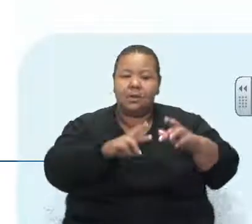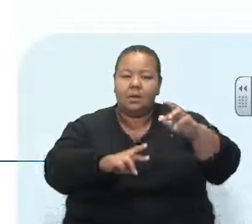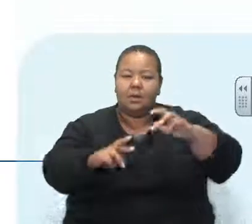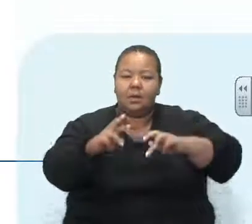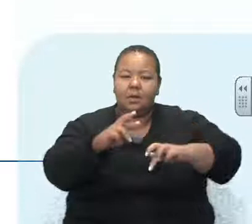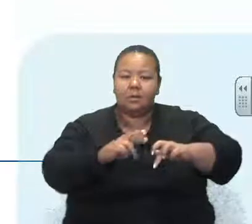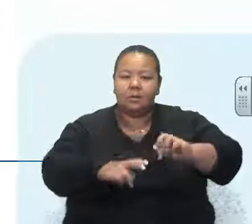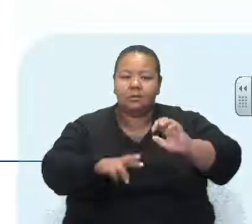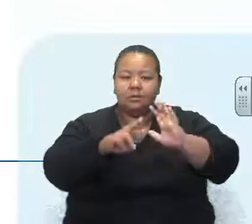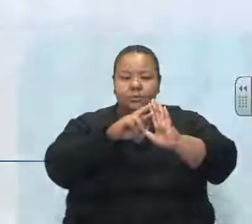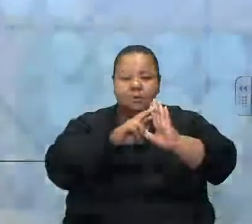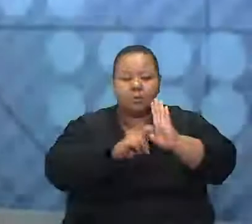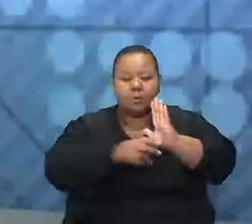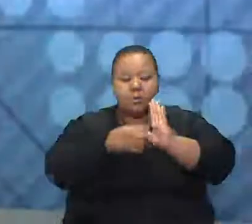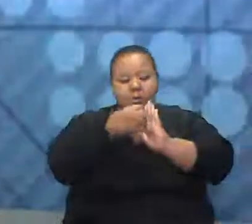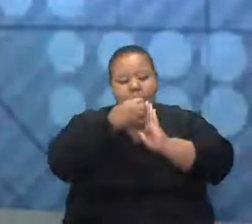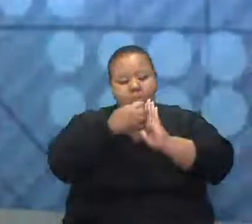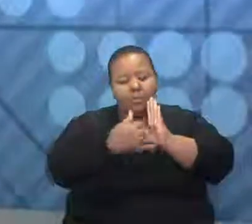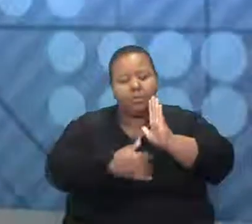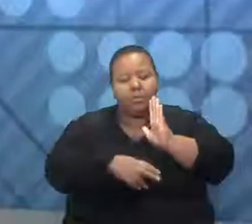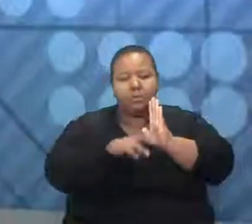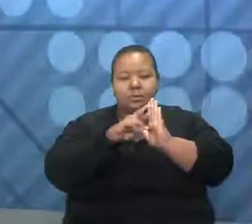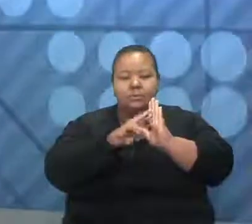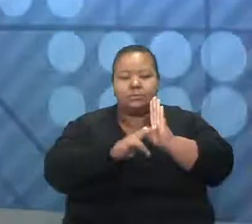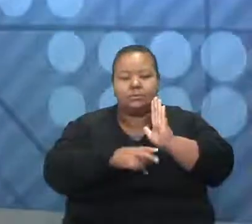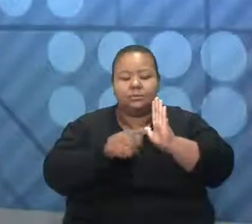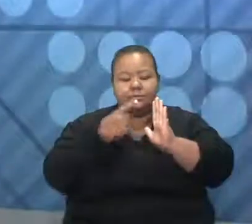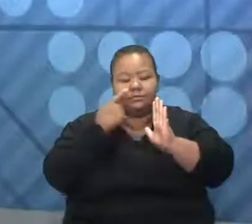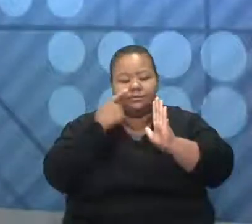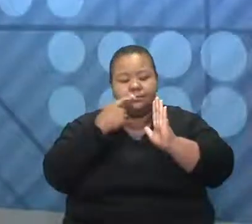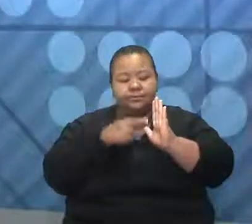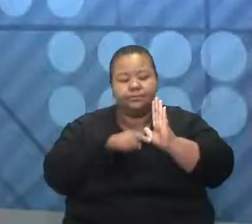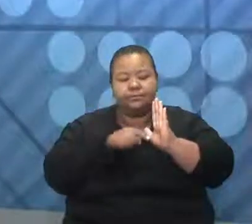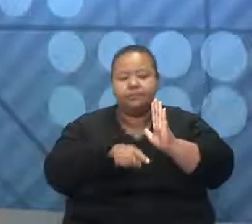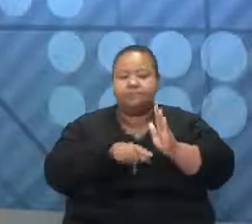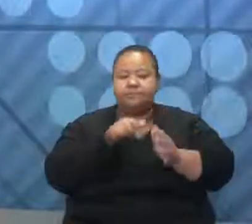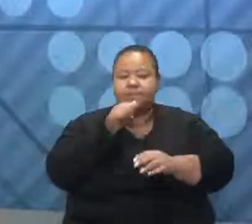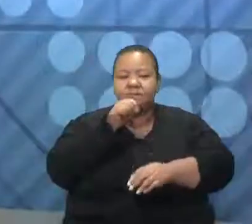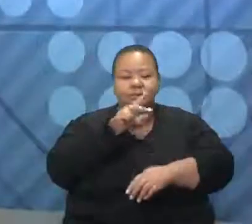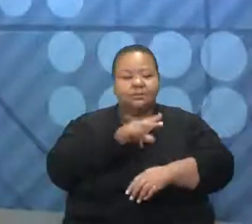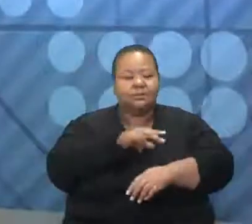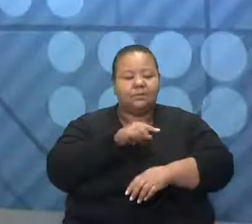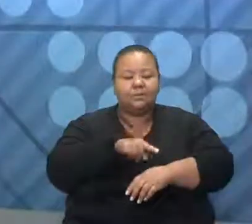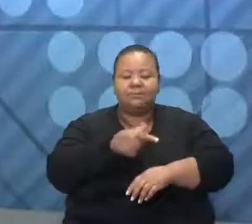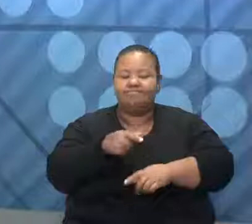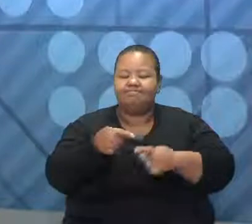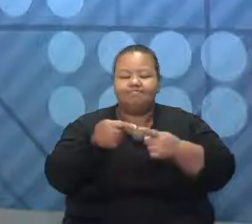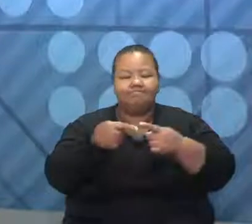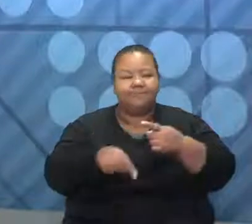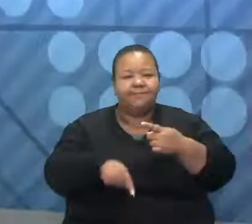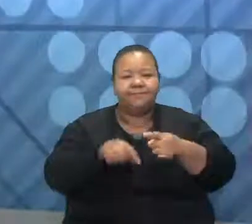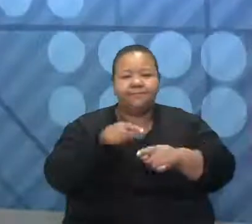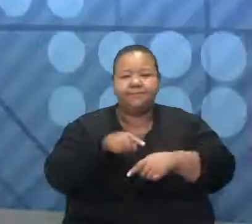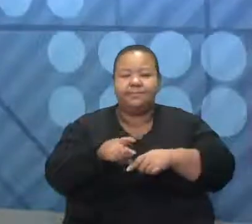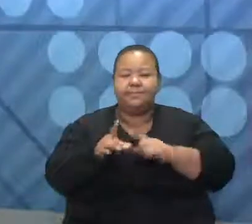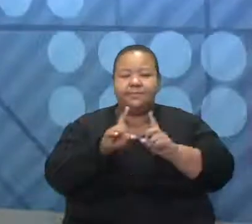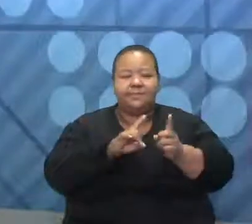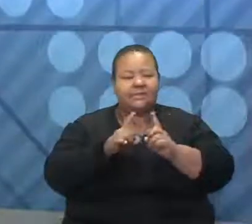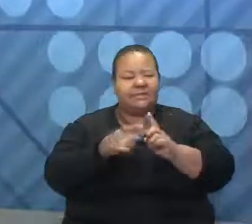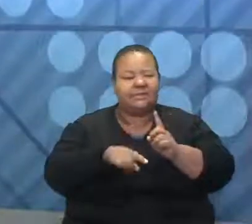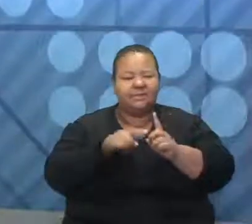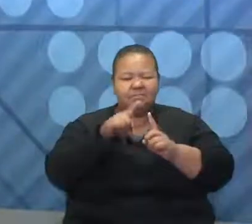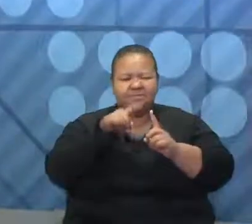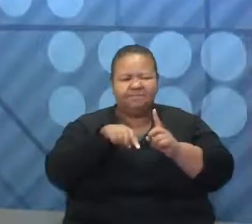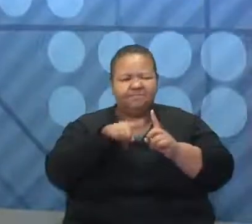relatório, descrevendo esse relatório, eu vou olhar e falar assim, nossa, aqui não está tendo coerência não, esses dados não